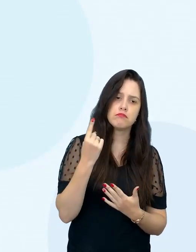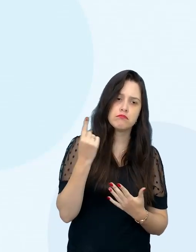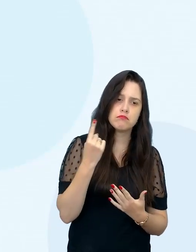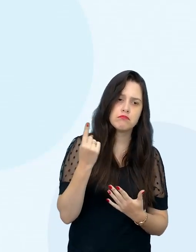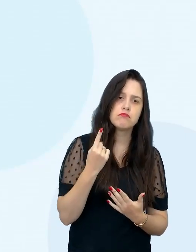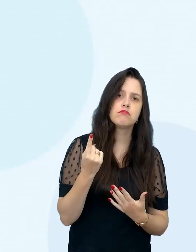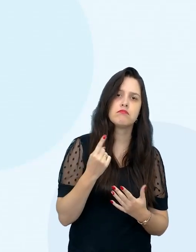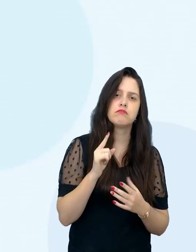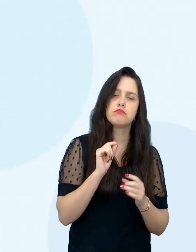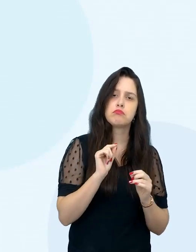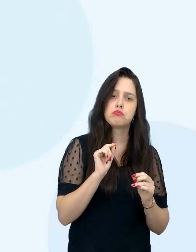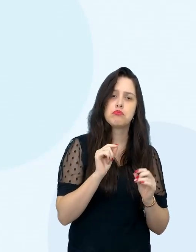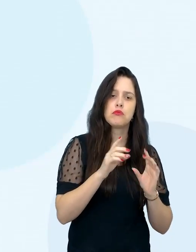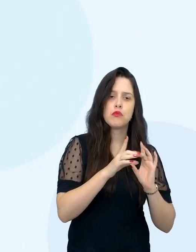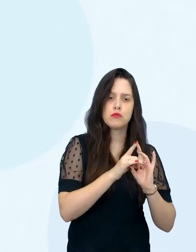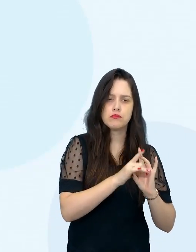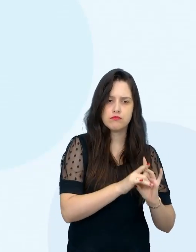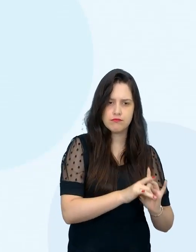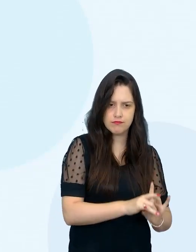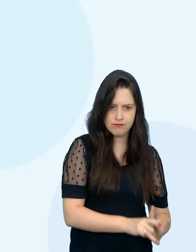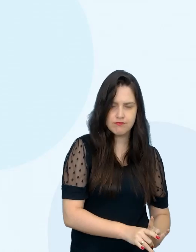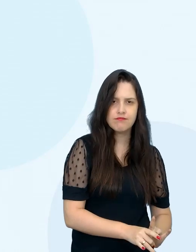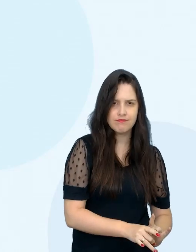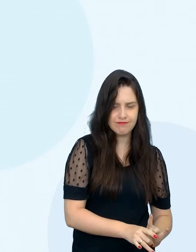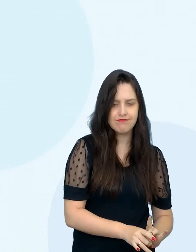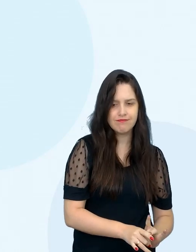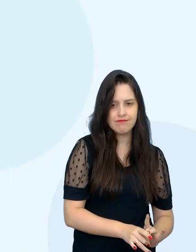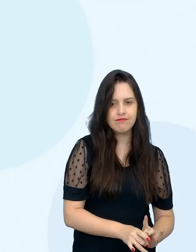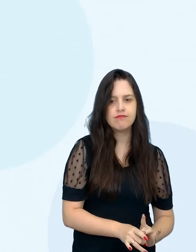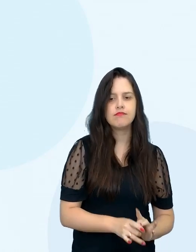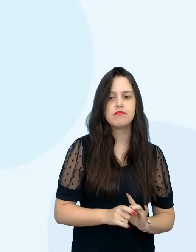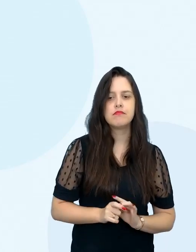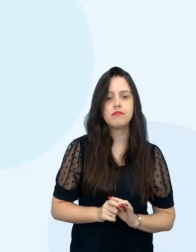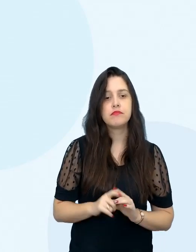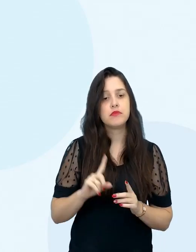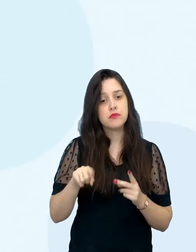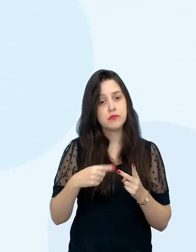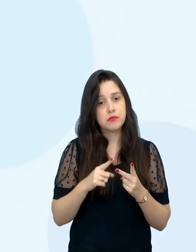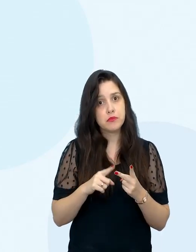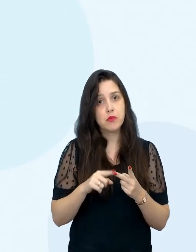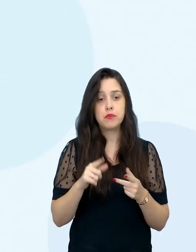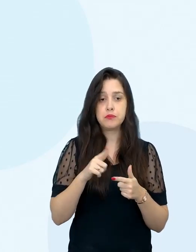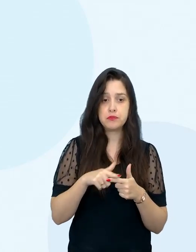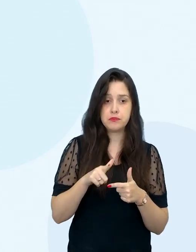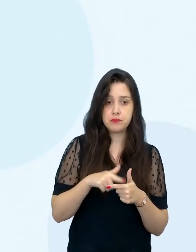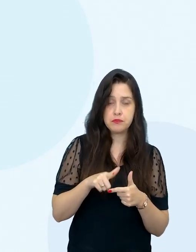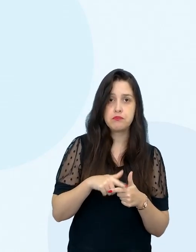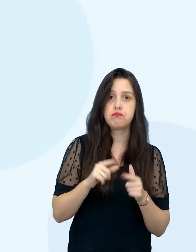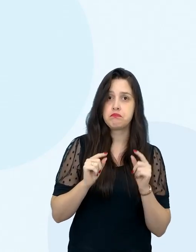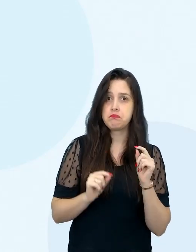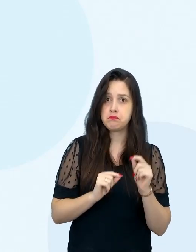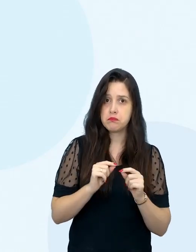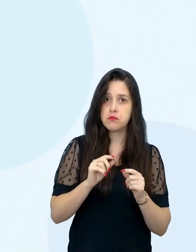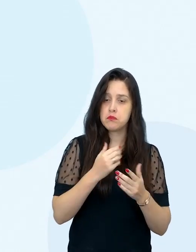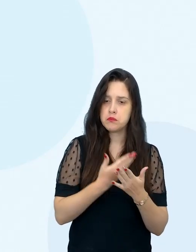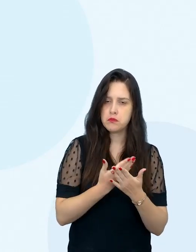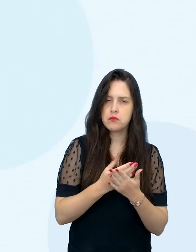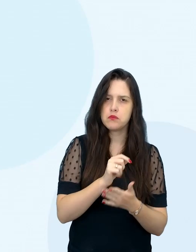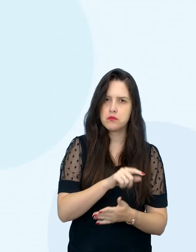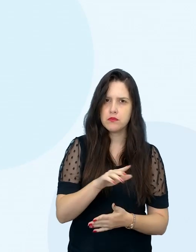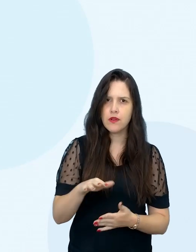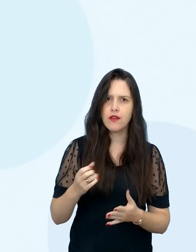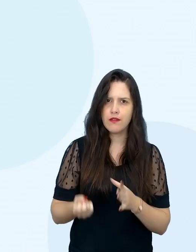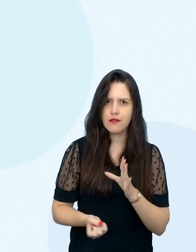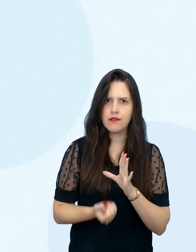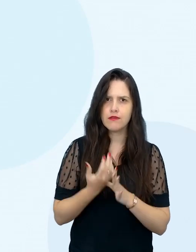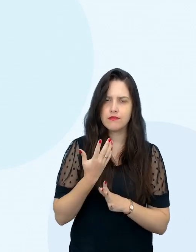de contextualização, né, de sensibilização, enfim. Depois, o problema em si, que os alunos acabam criando,